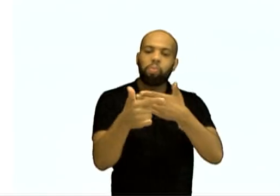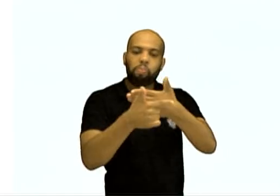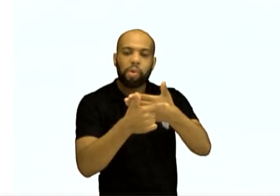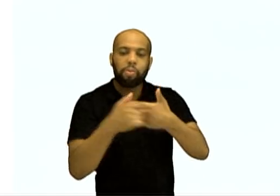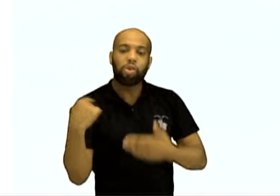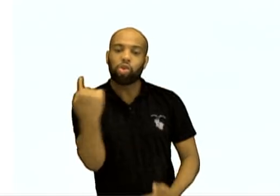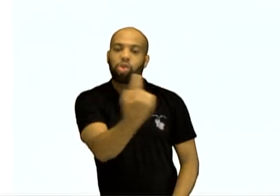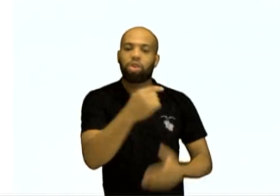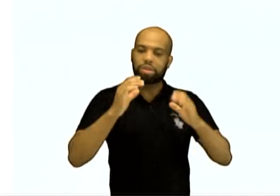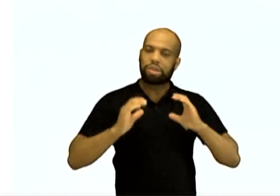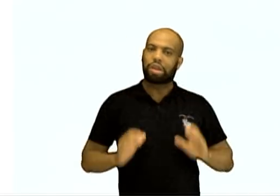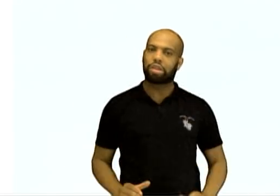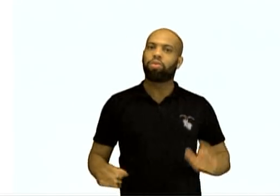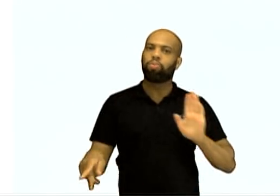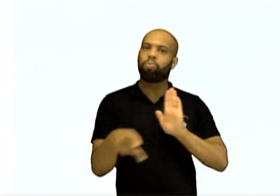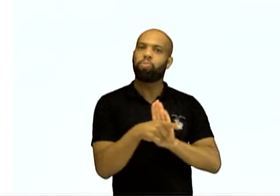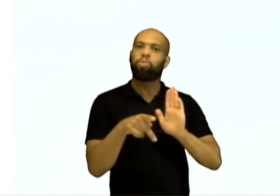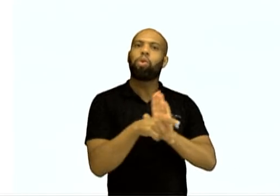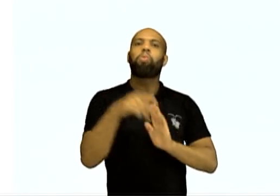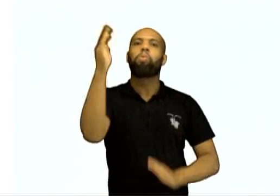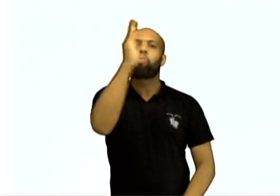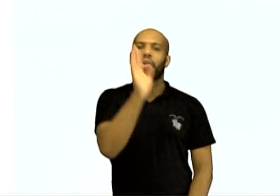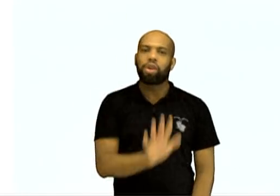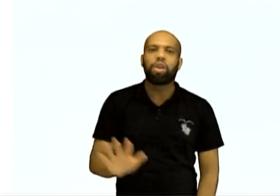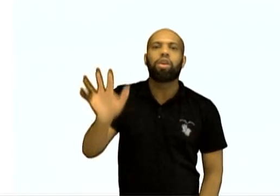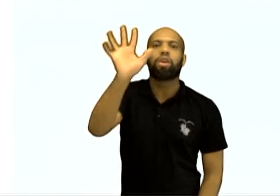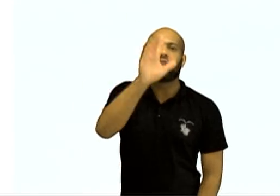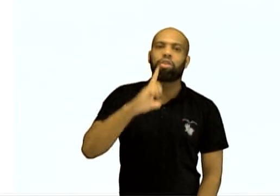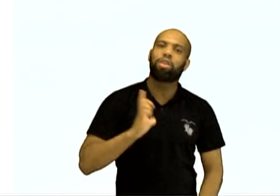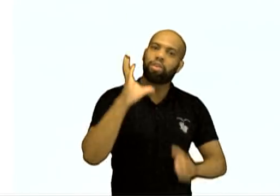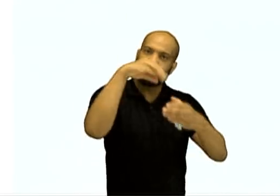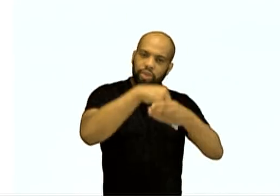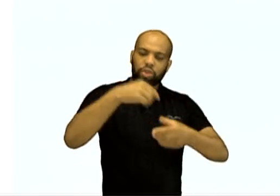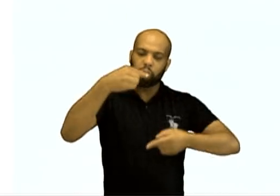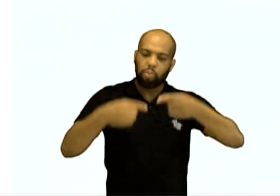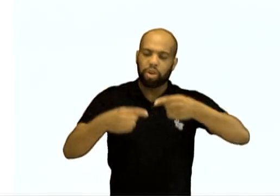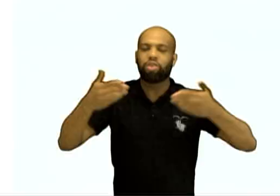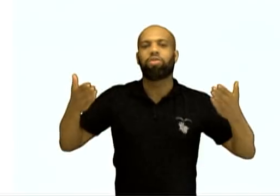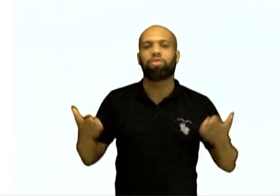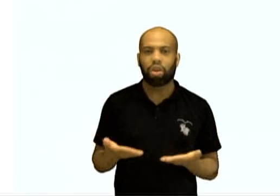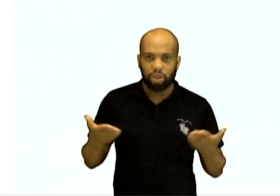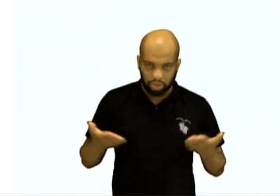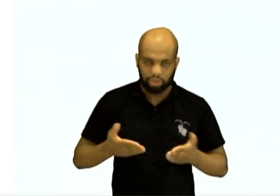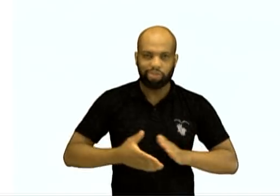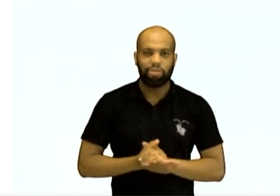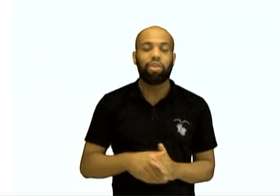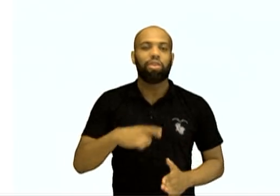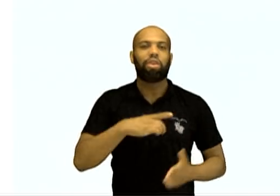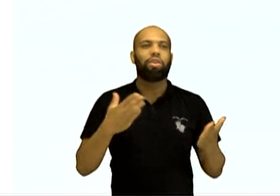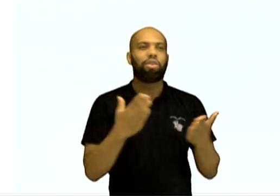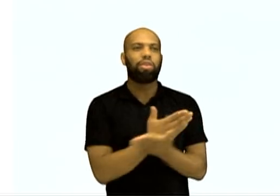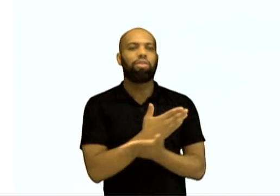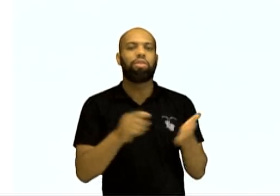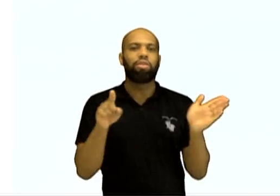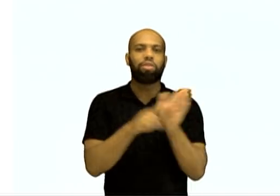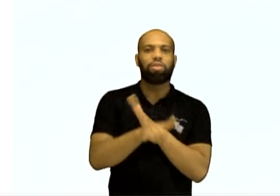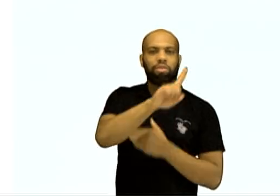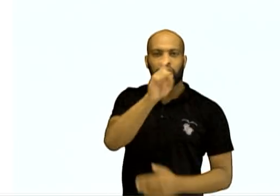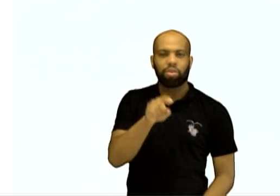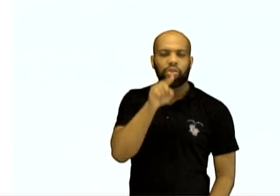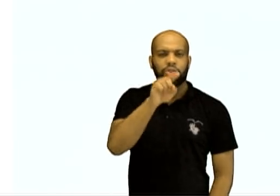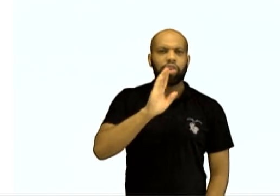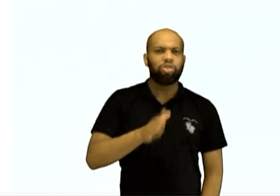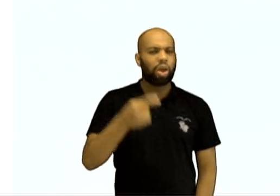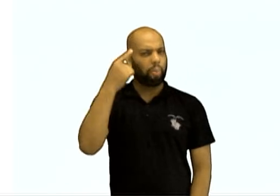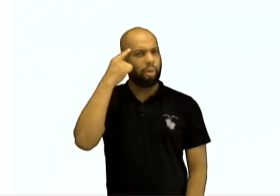como cidadão brasileiro na política atual. Para isso, vamos a alguns questionamentos aí. Você já parou para pensar qual